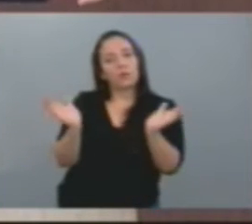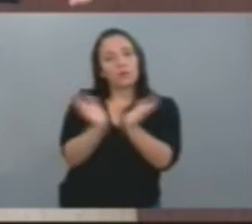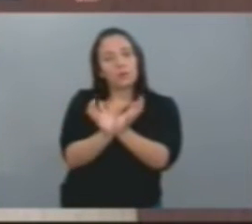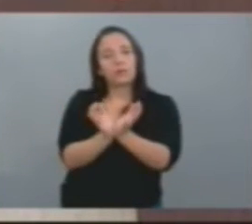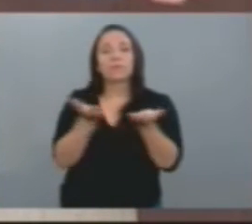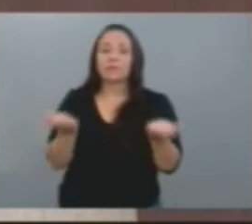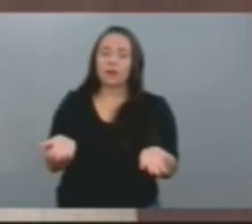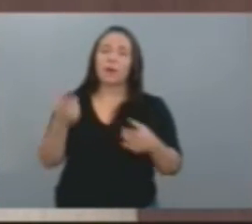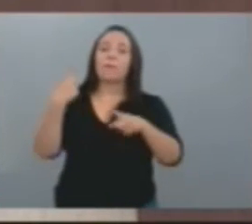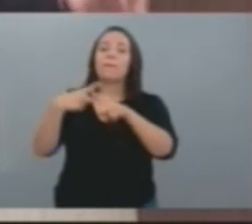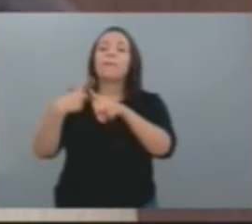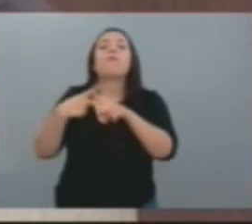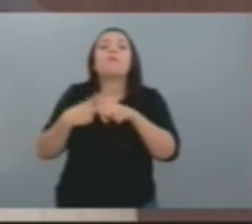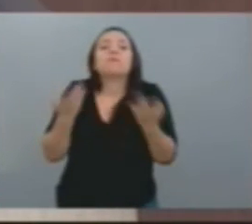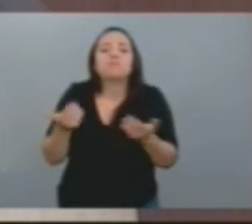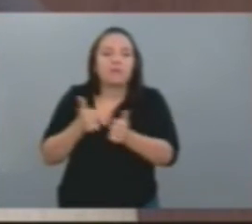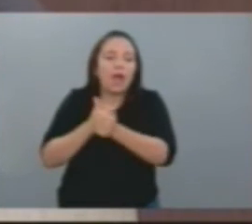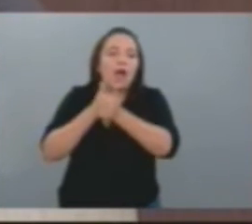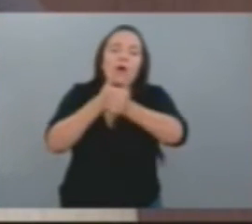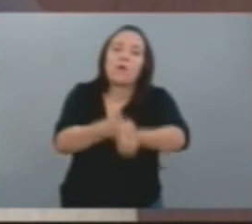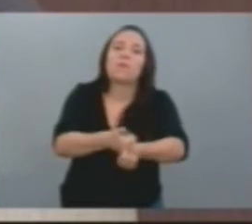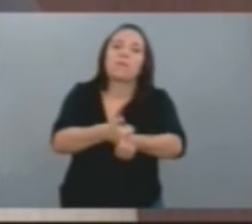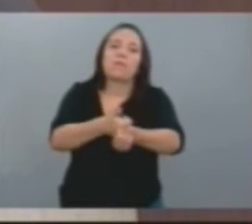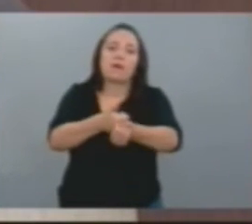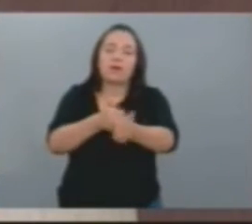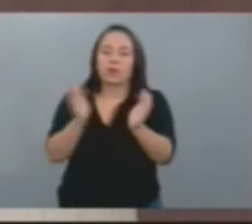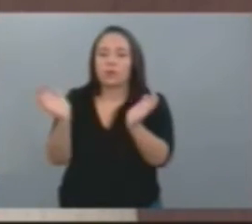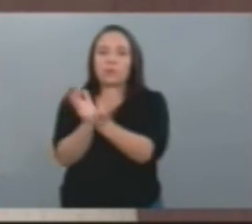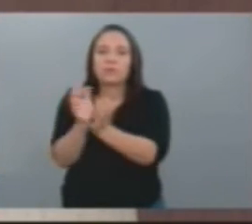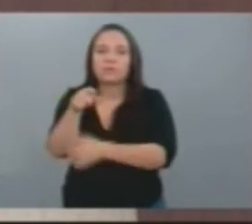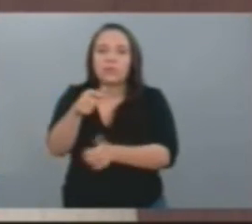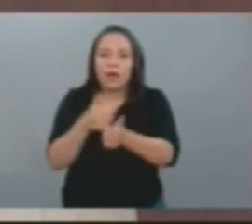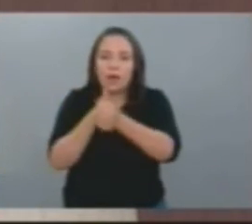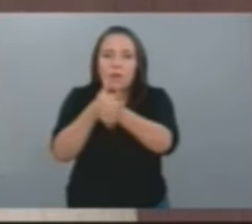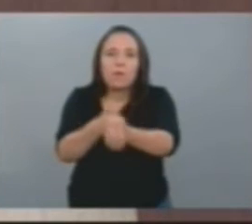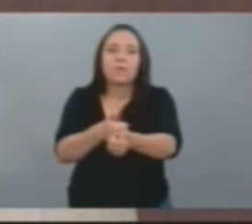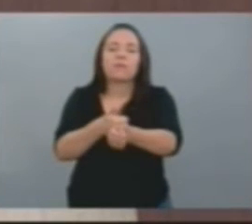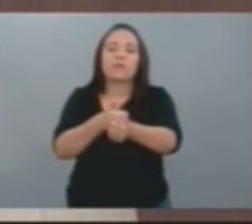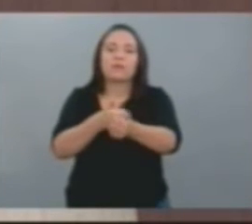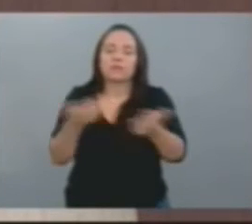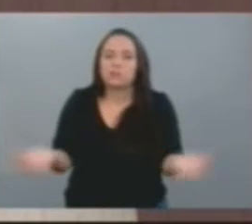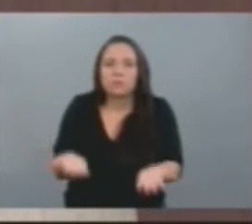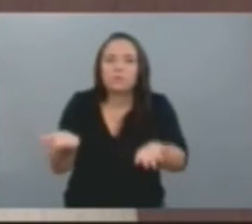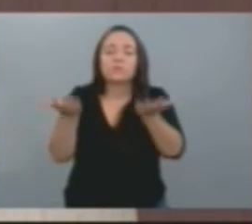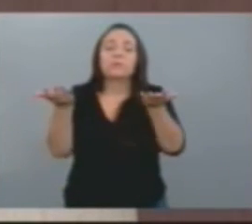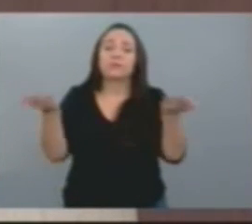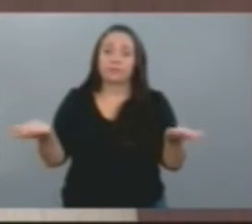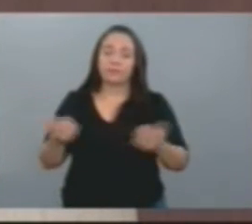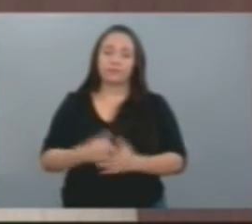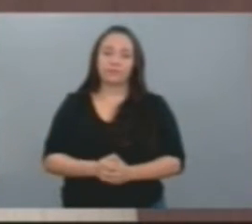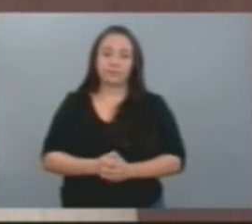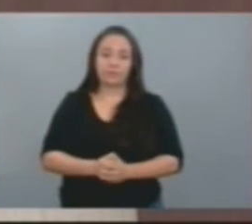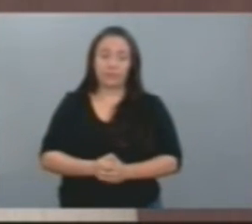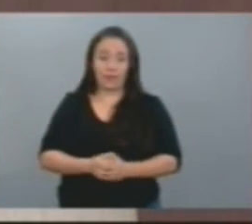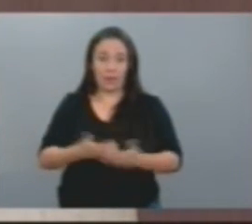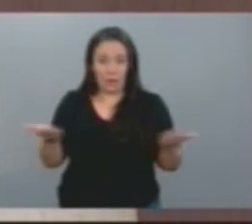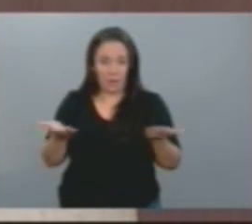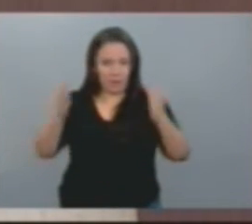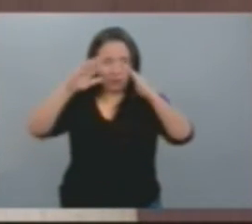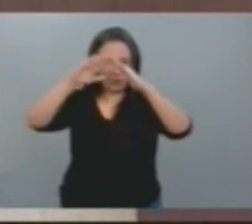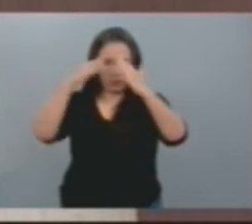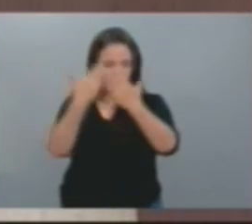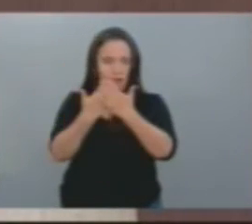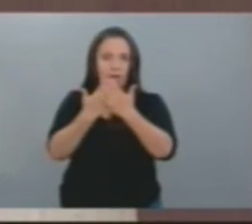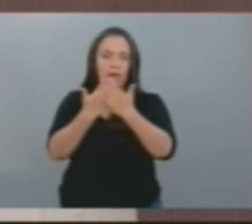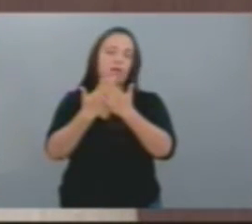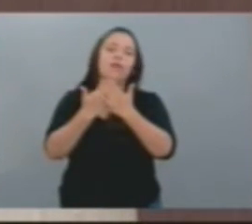Sobretudo porque acompanha uma determinada turma. É por isso que os ambientes de aprendizagem, porque hoje a formação escolar,